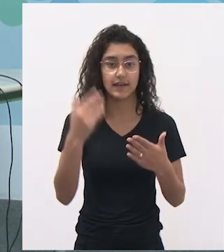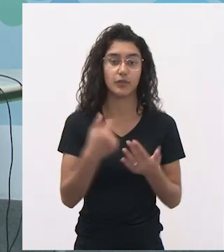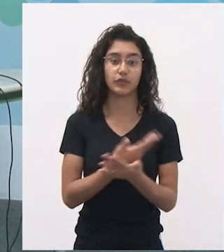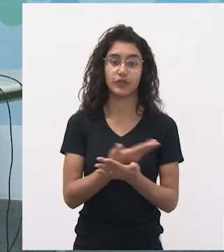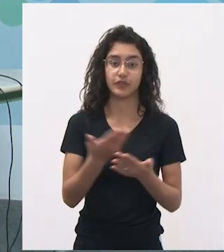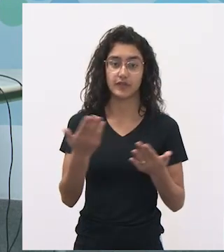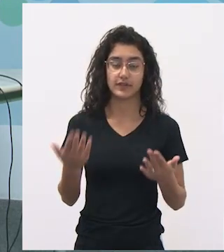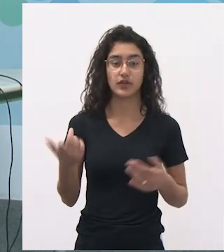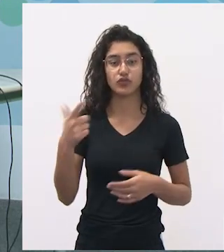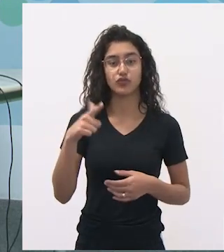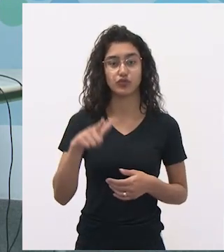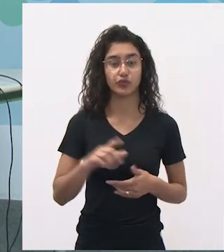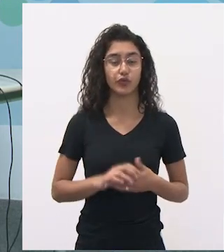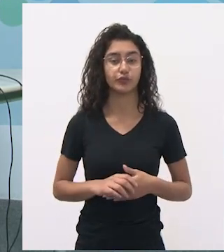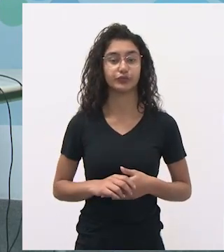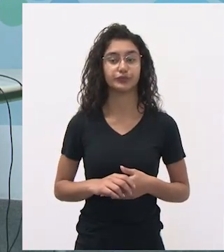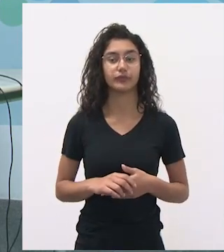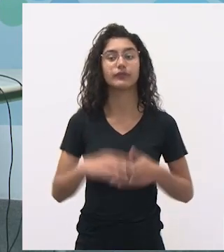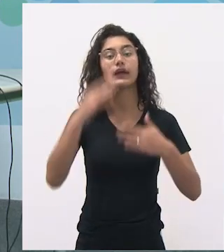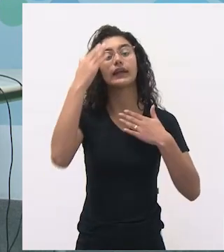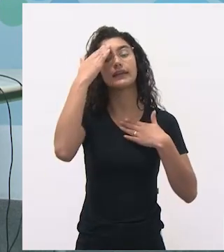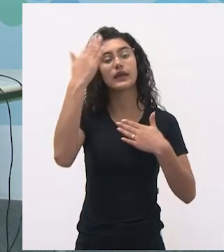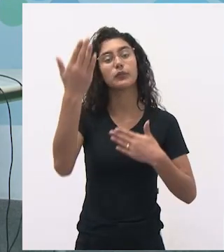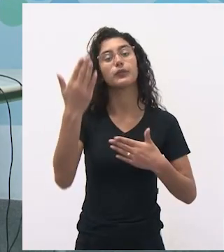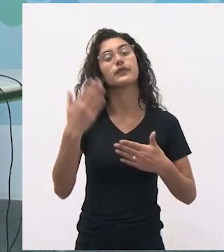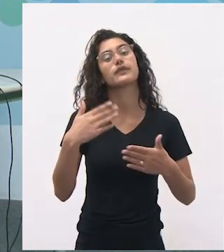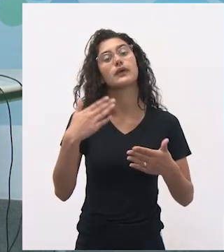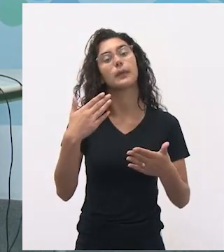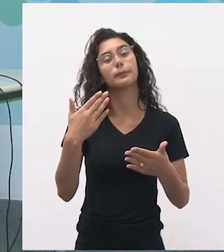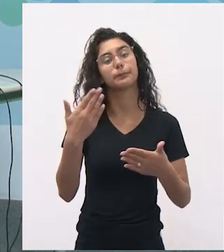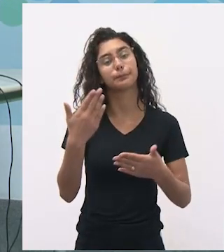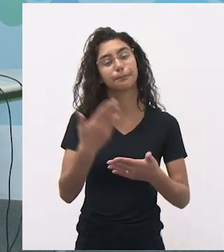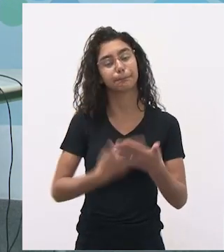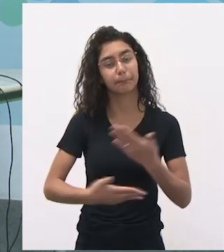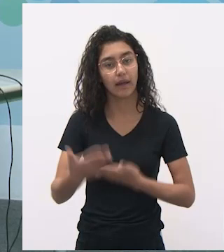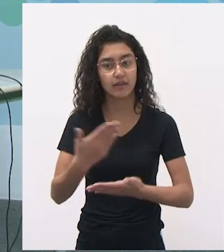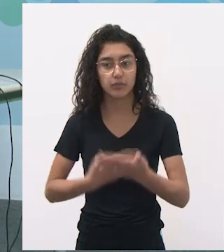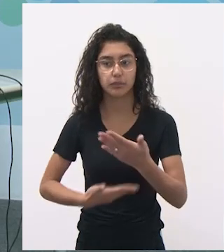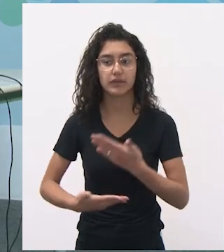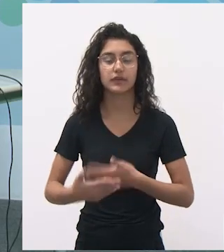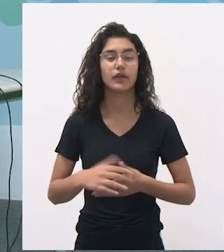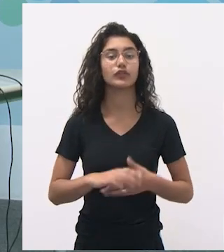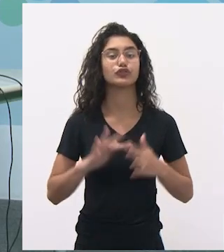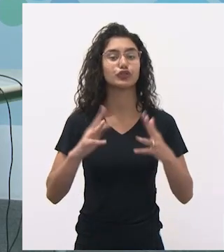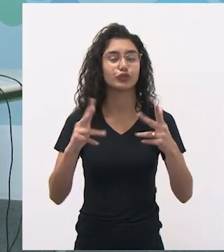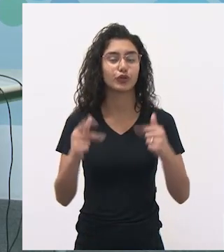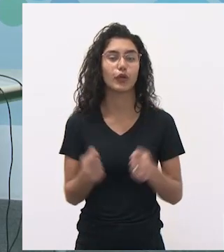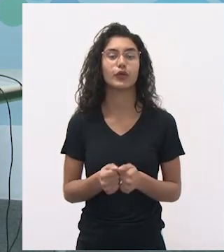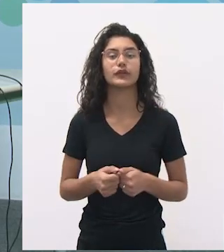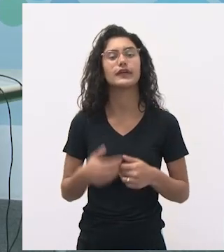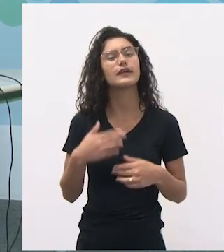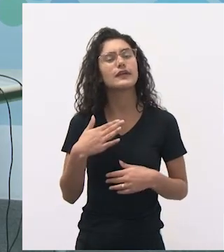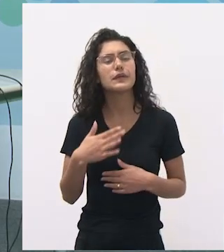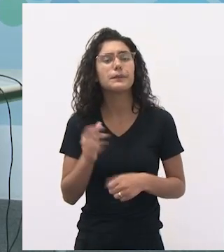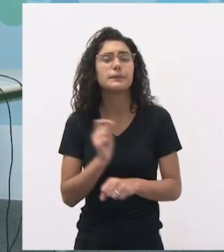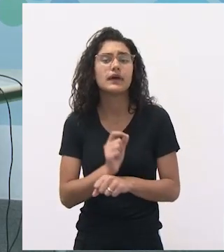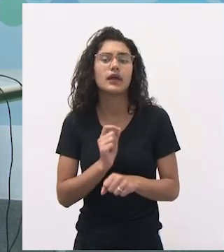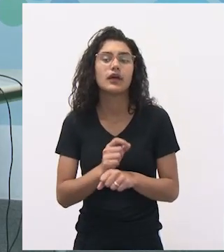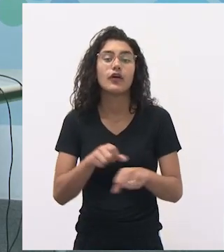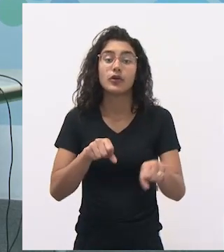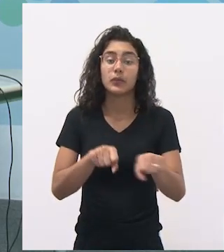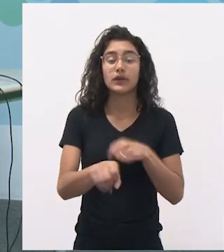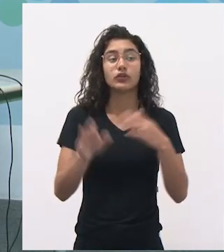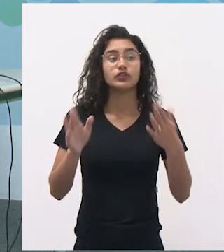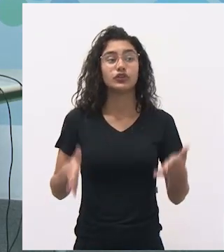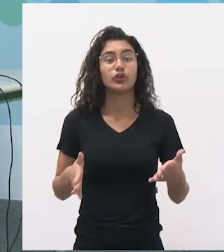mais uma vez e agradecemos a participação de todos, né, Cris? E ansiamos que a formação de hoje venha a